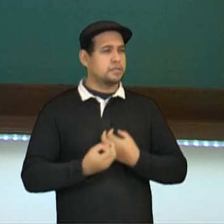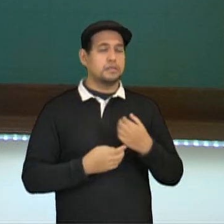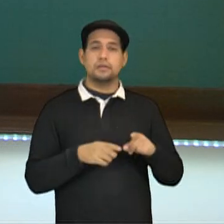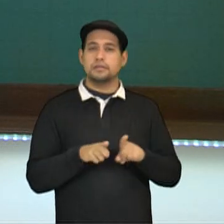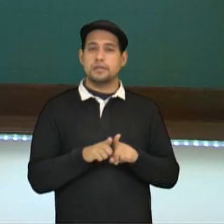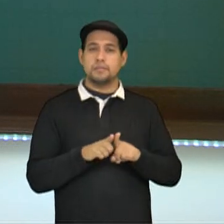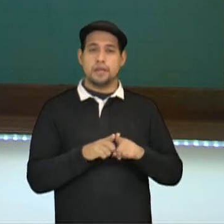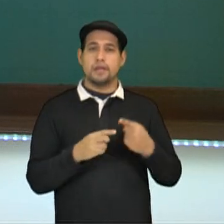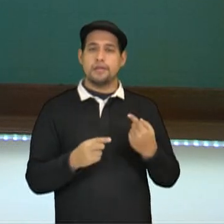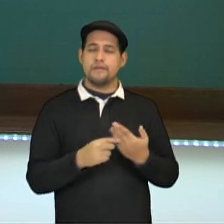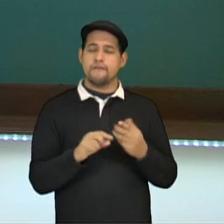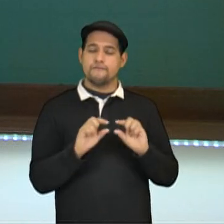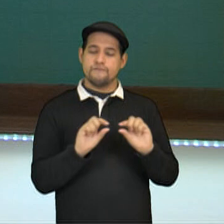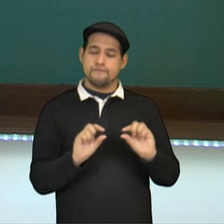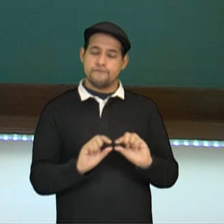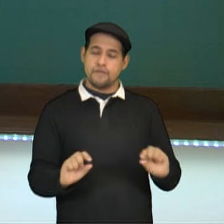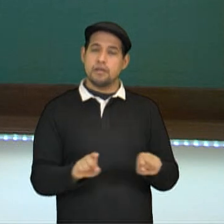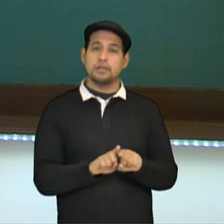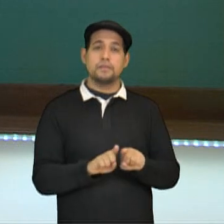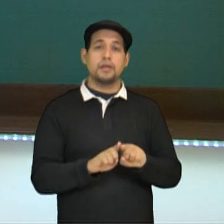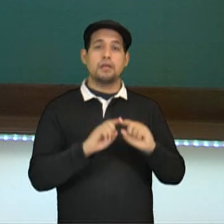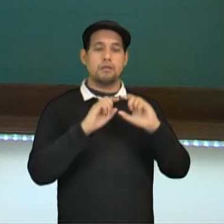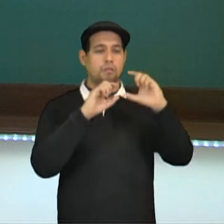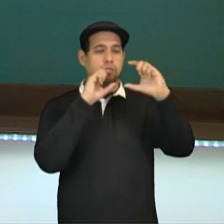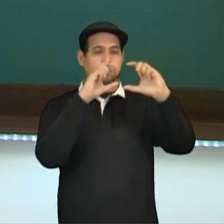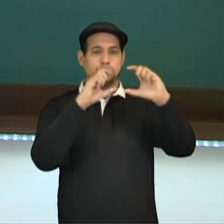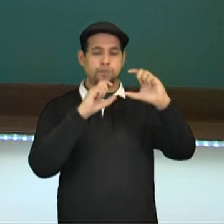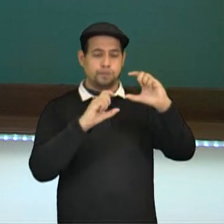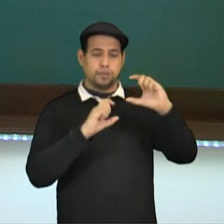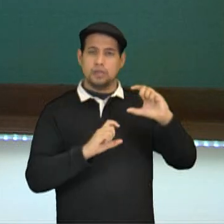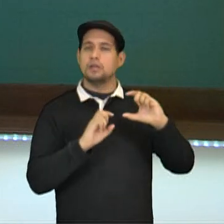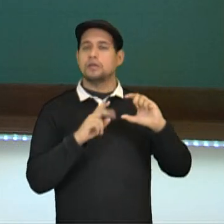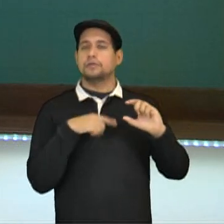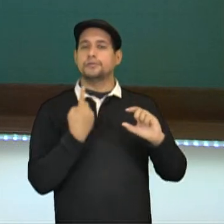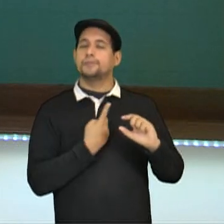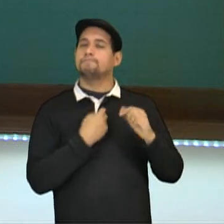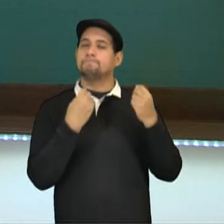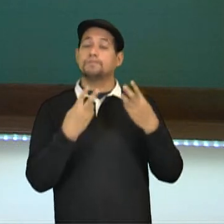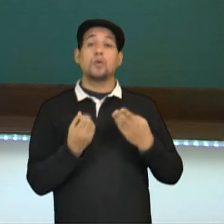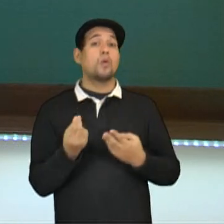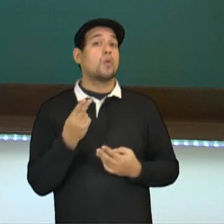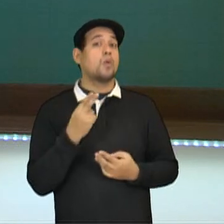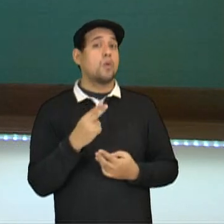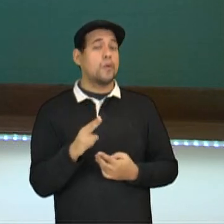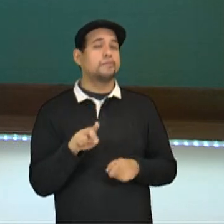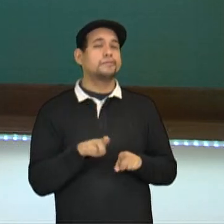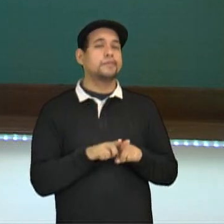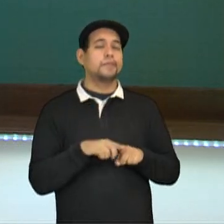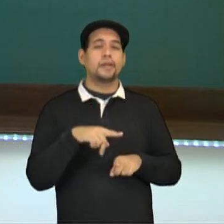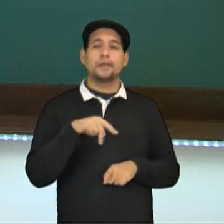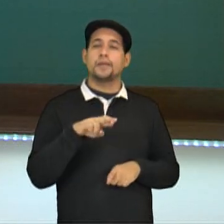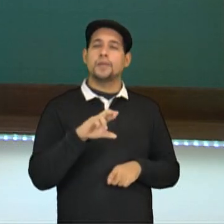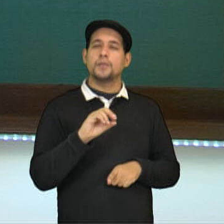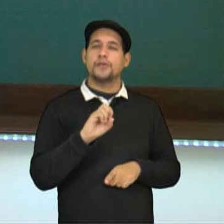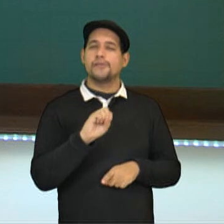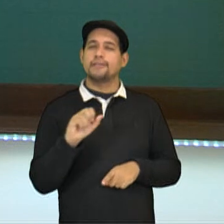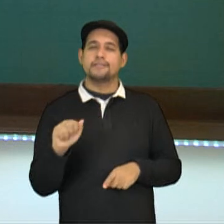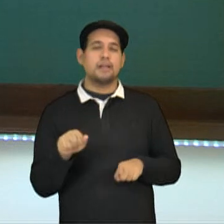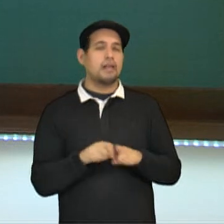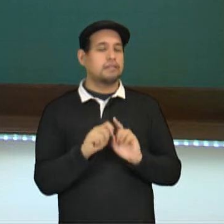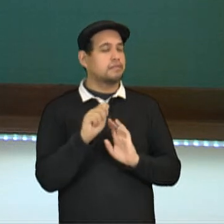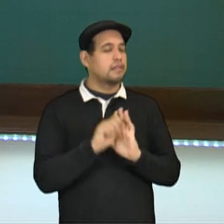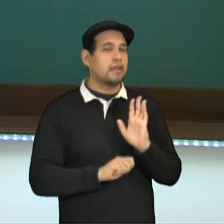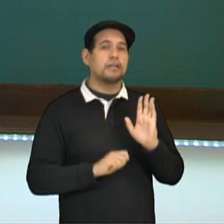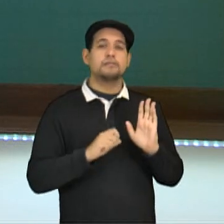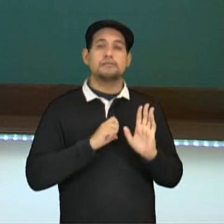forma de versos e estrofes, como são os poemas que nós estamos estudando, ou você escreve em forma de prosa, em forma de texto, com divisão